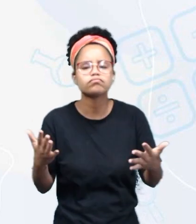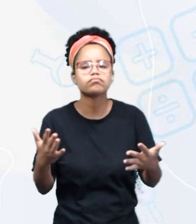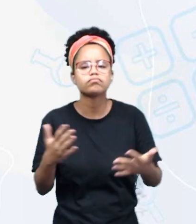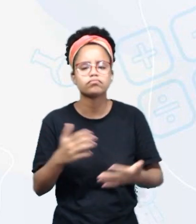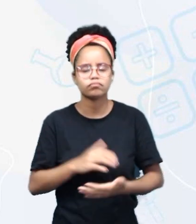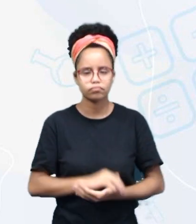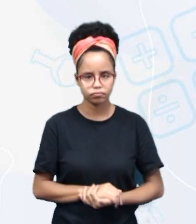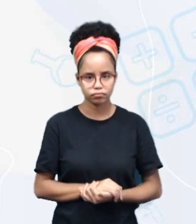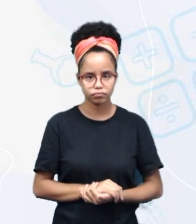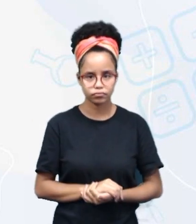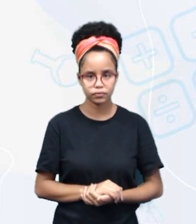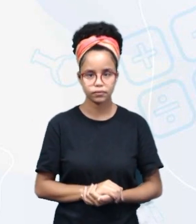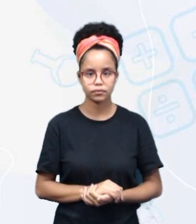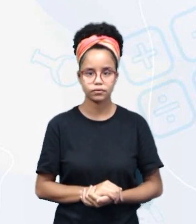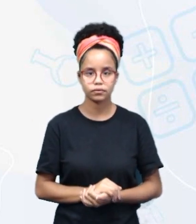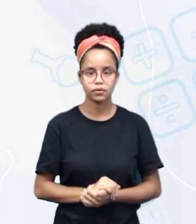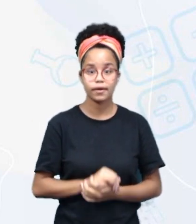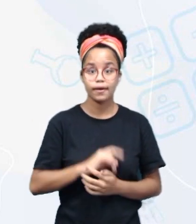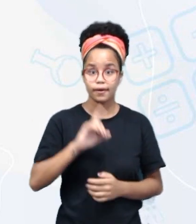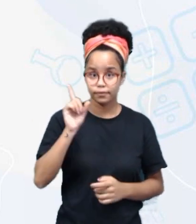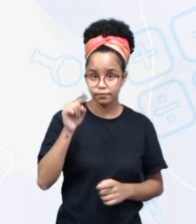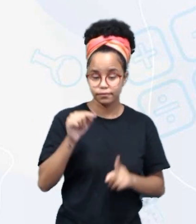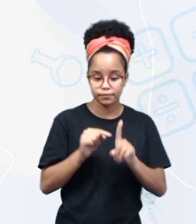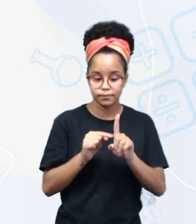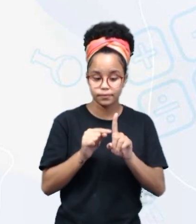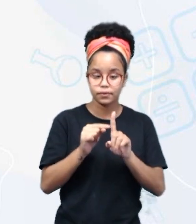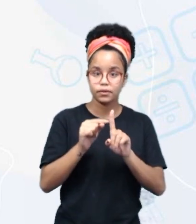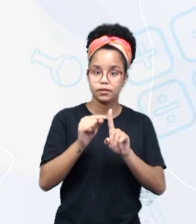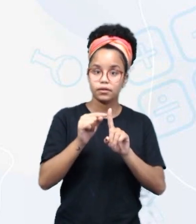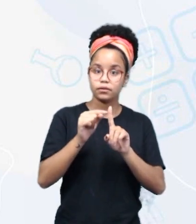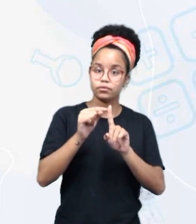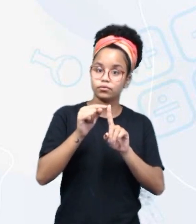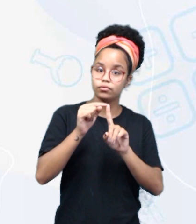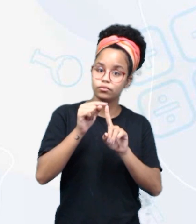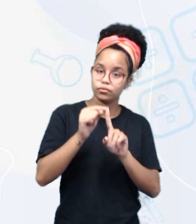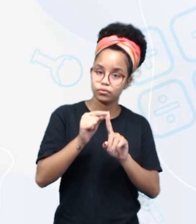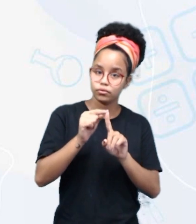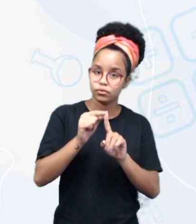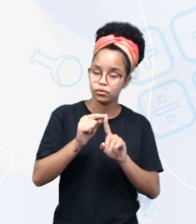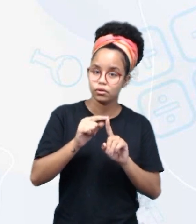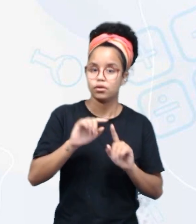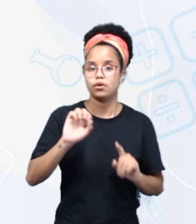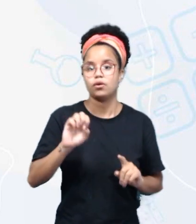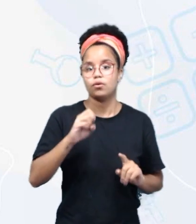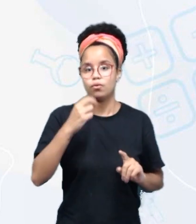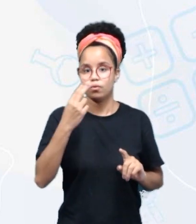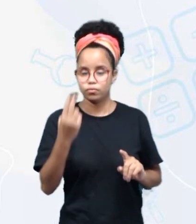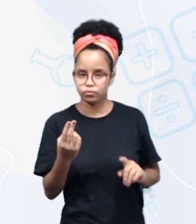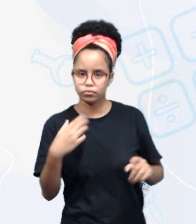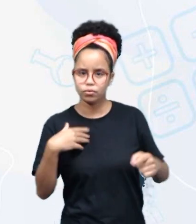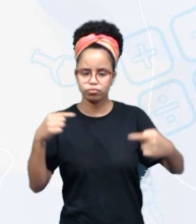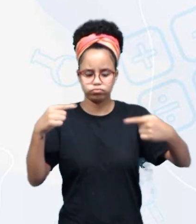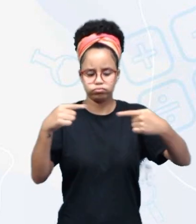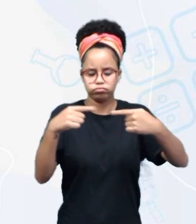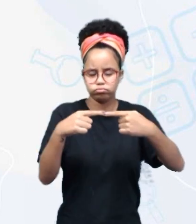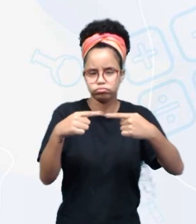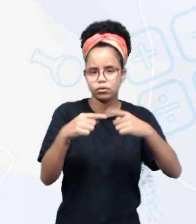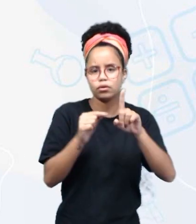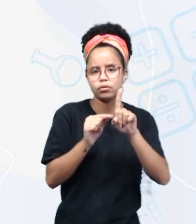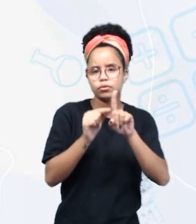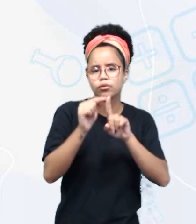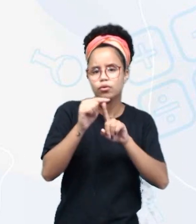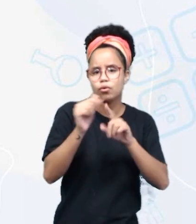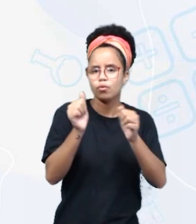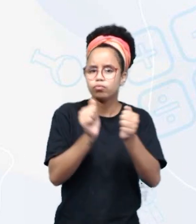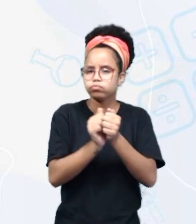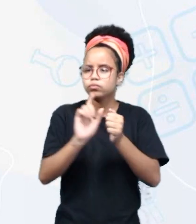térmica? Ela é a temperatura virtual ou a combinação da temperatura com